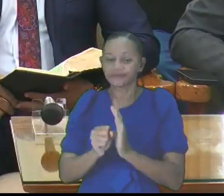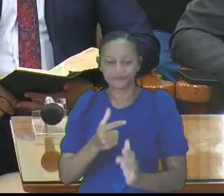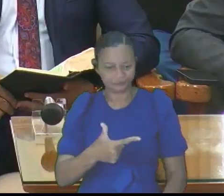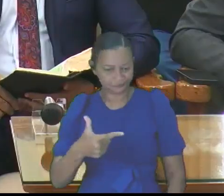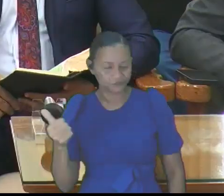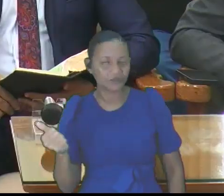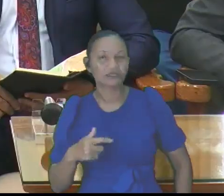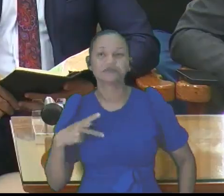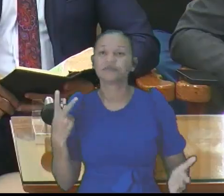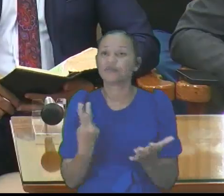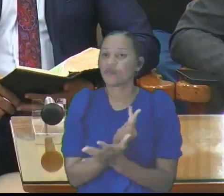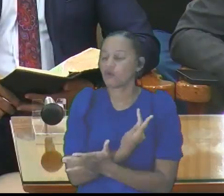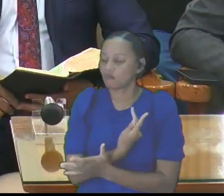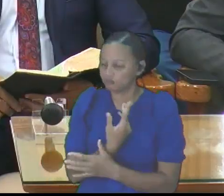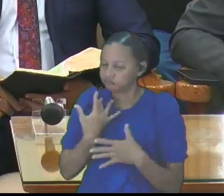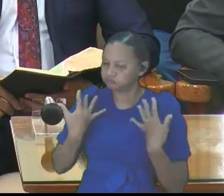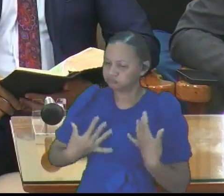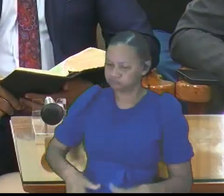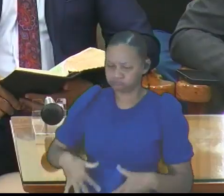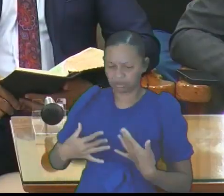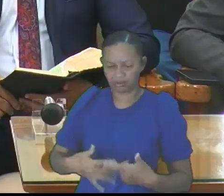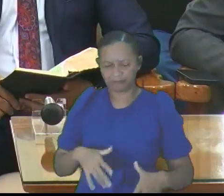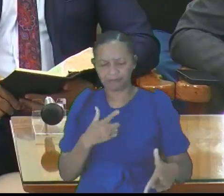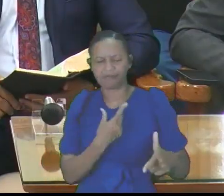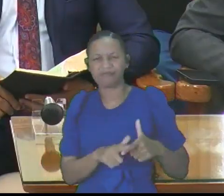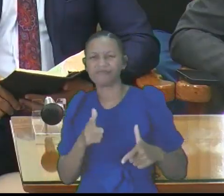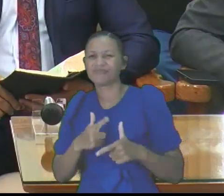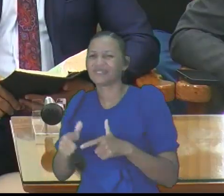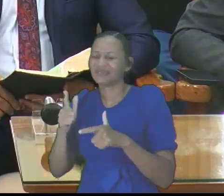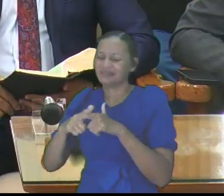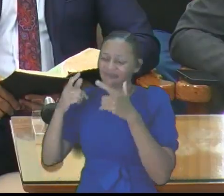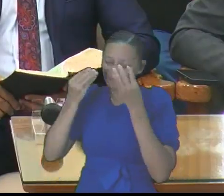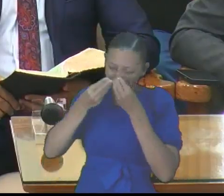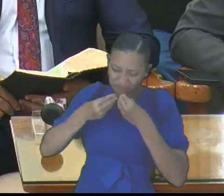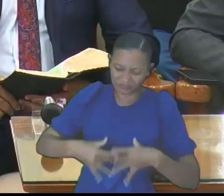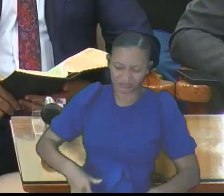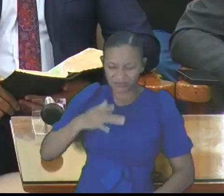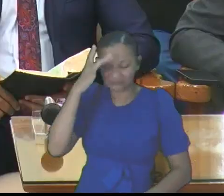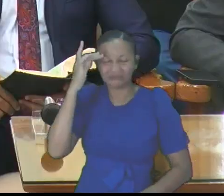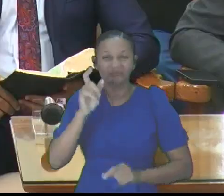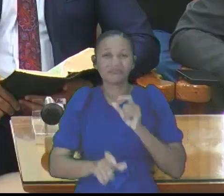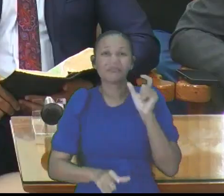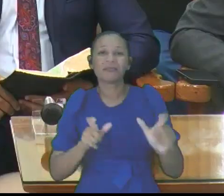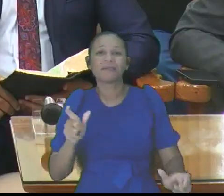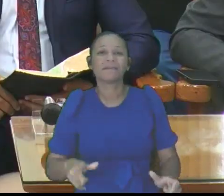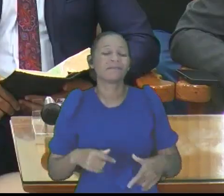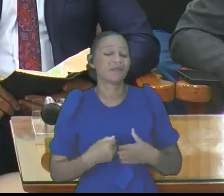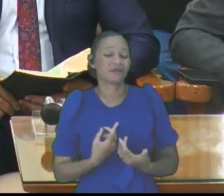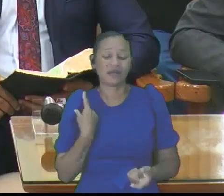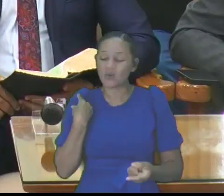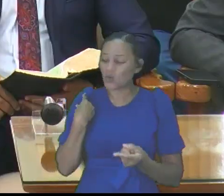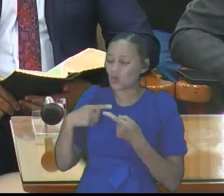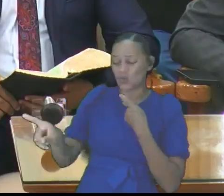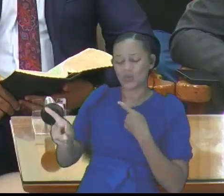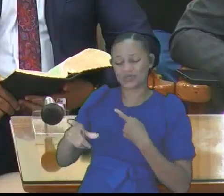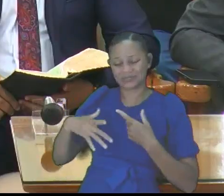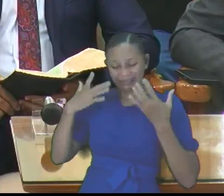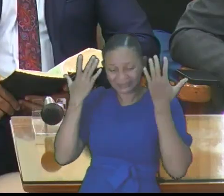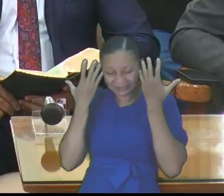que tem causado sérios problemas e prejuízos para as pessoas, porque é contra a natureza